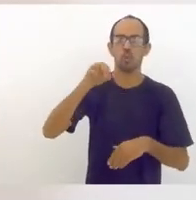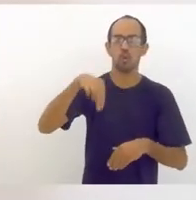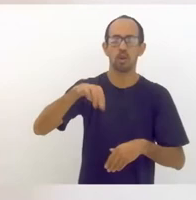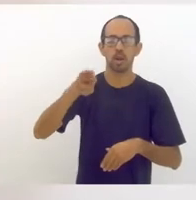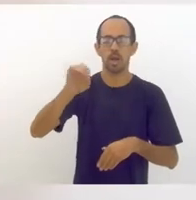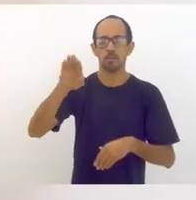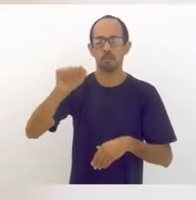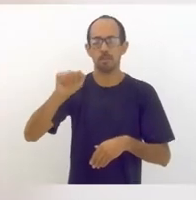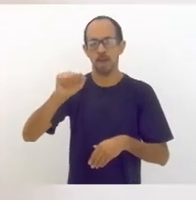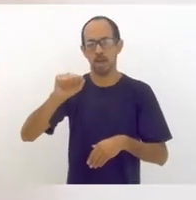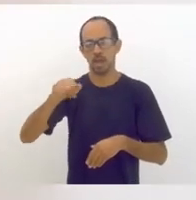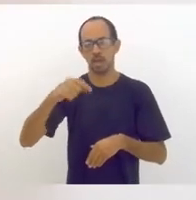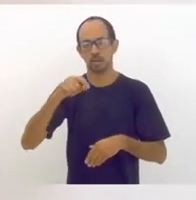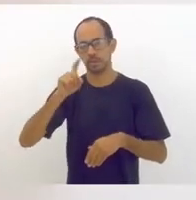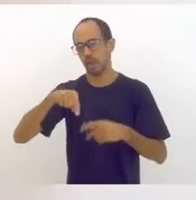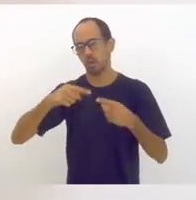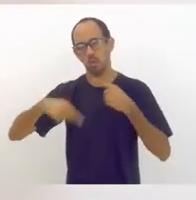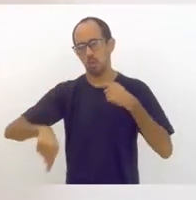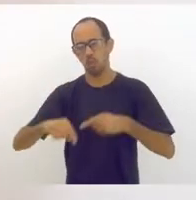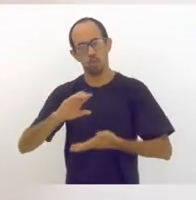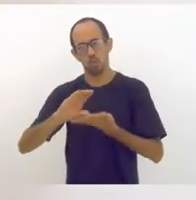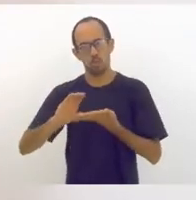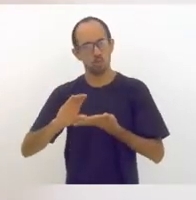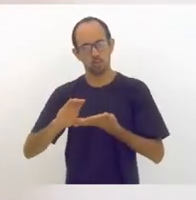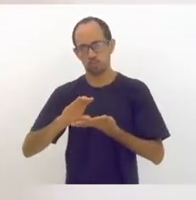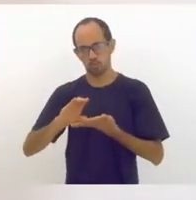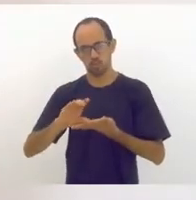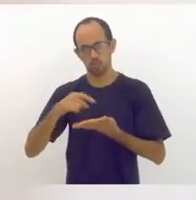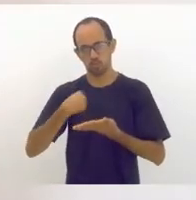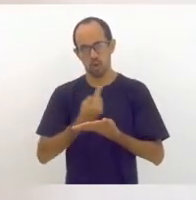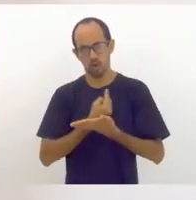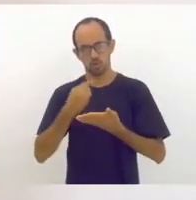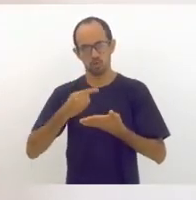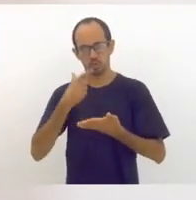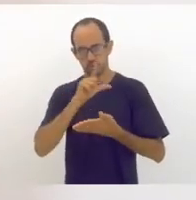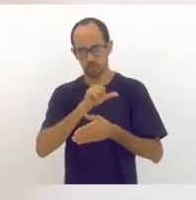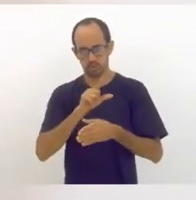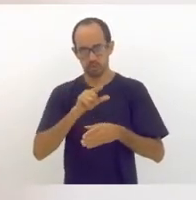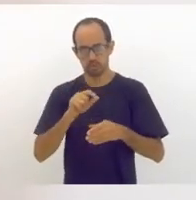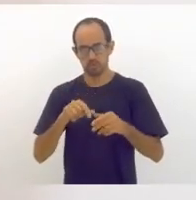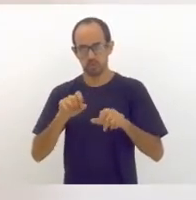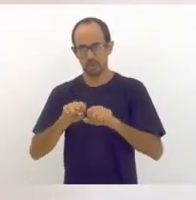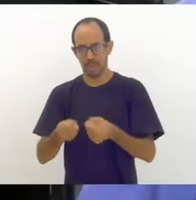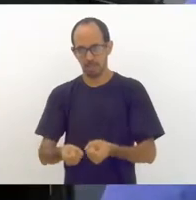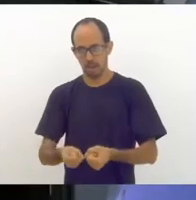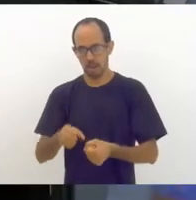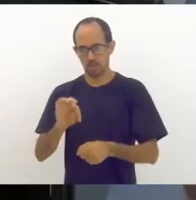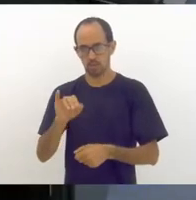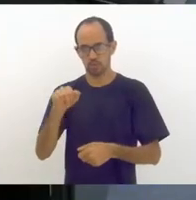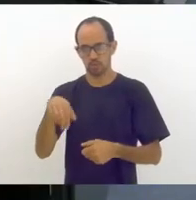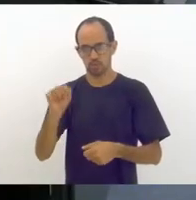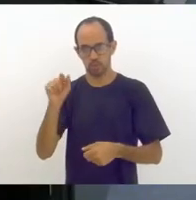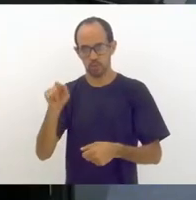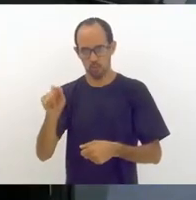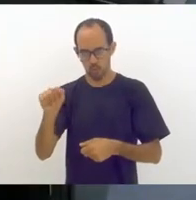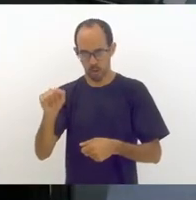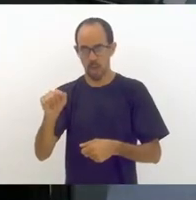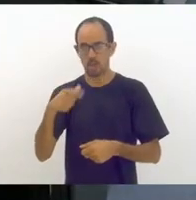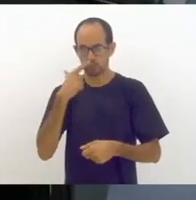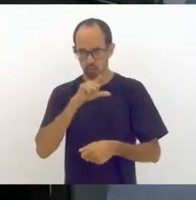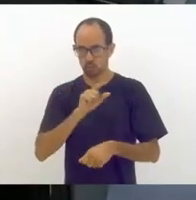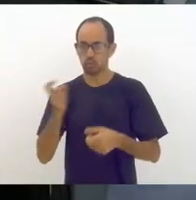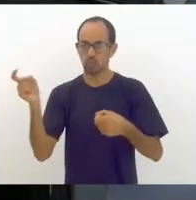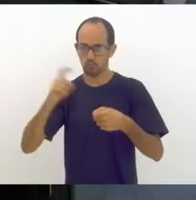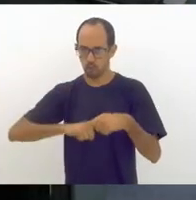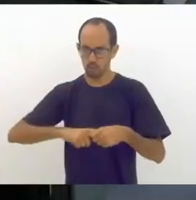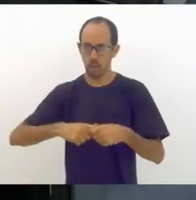Nós, inclusive, conseguimos quebrar a zona de amortecimento da Reserva Biológica do Tinguá, que lá também levaram para 2 quilômetros. Nós voltamos com o apoio